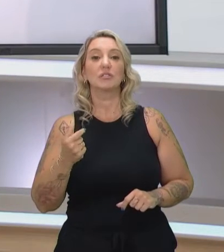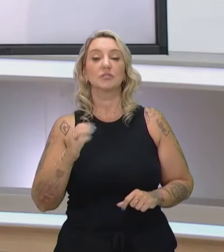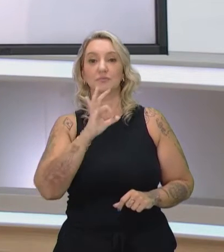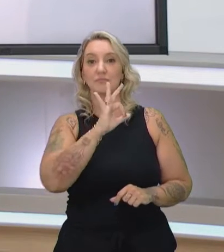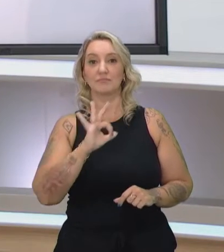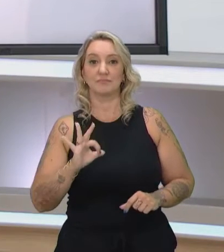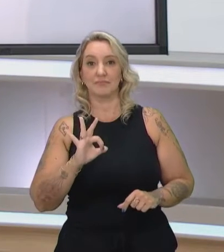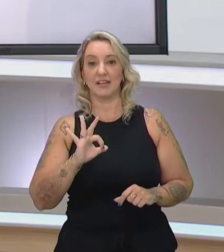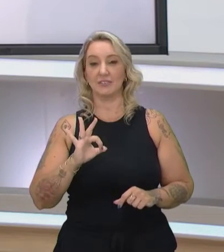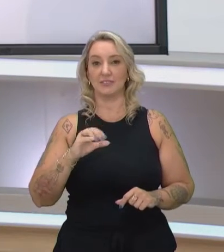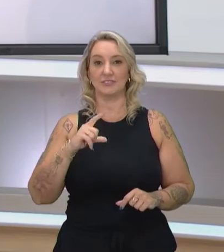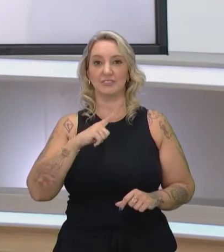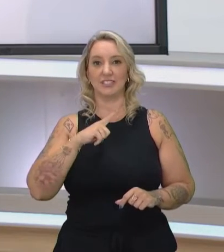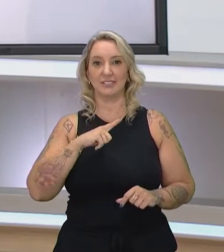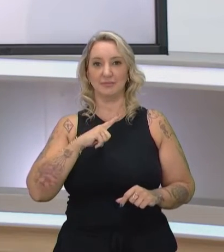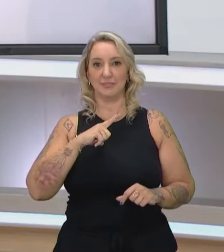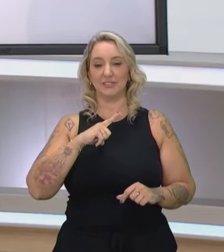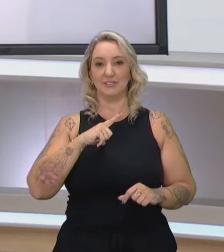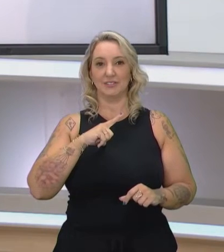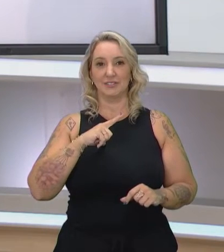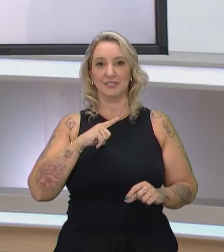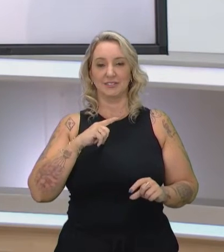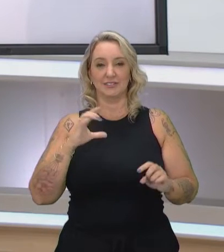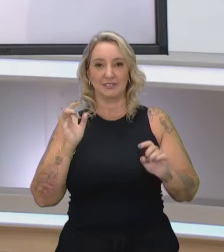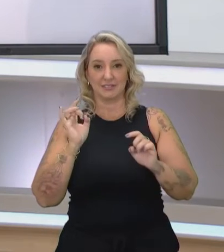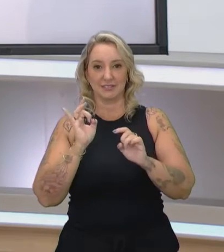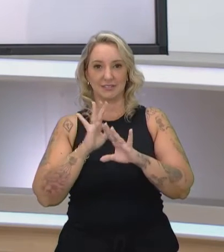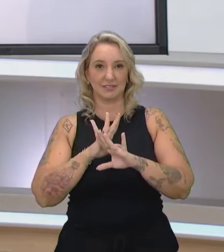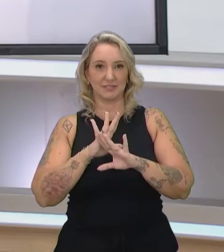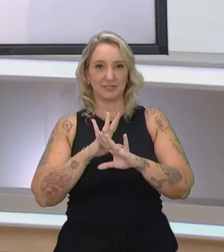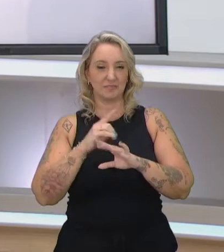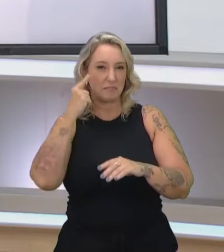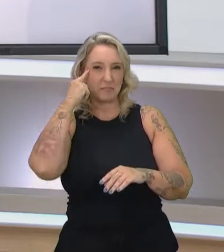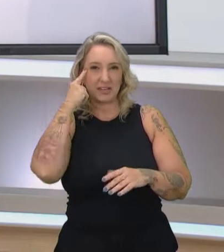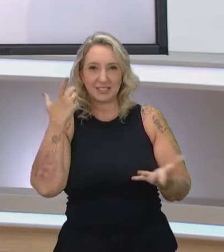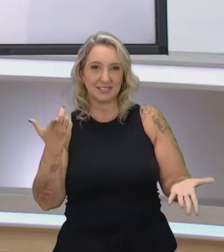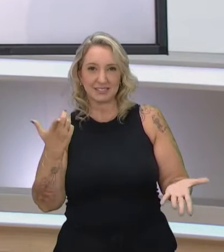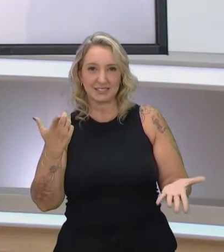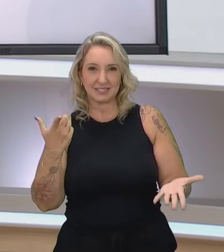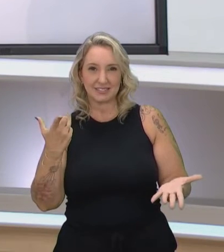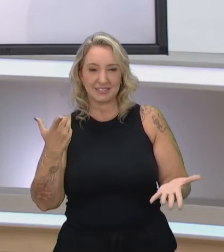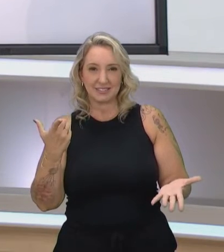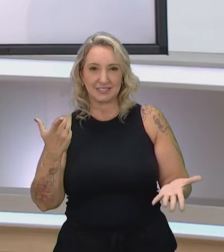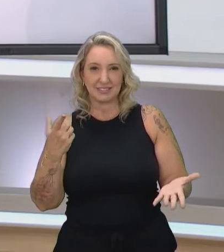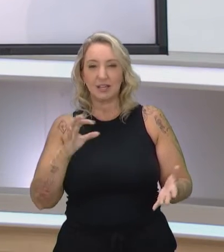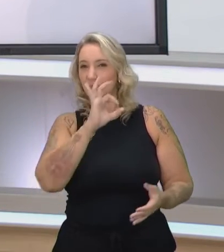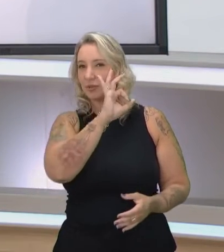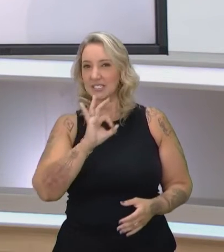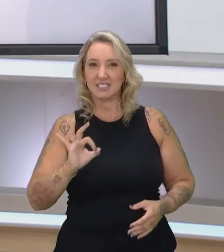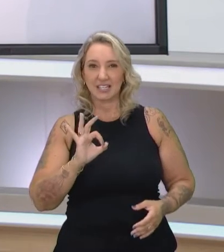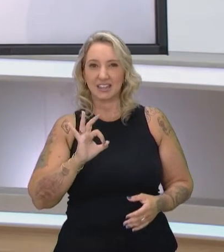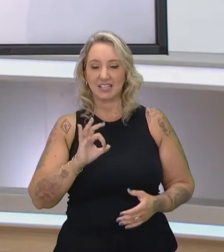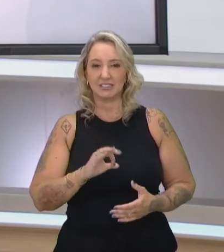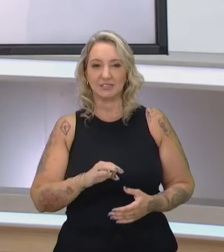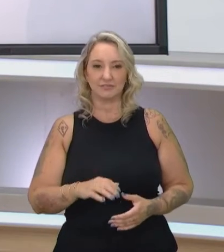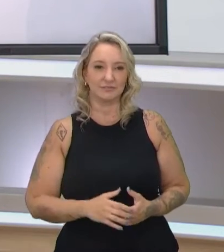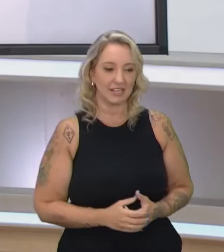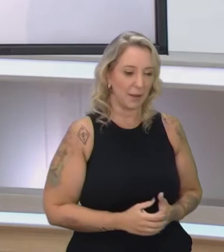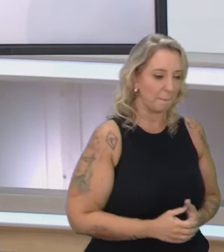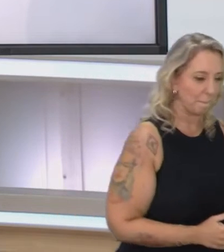cento a mais vai ser se a gente for pensar em número, em porcentagem, né? Então vamos